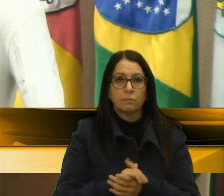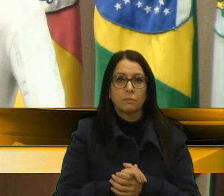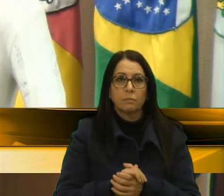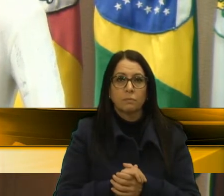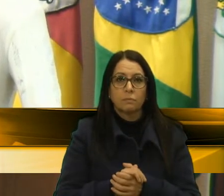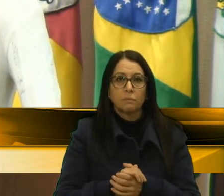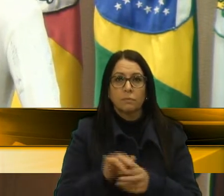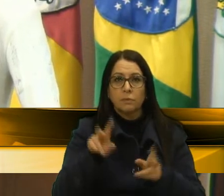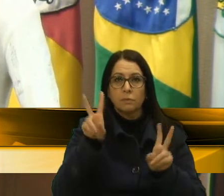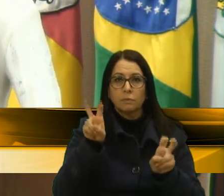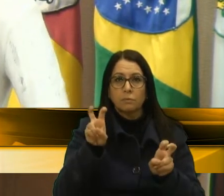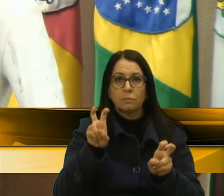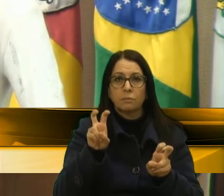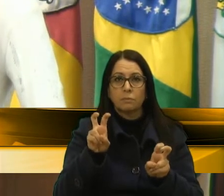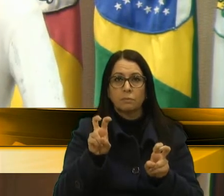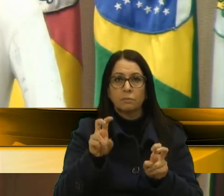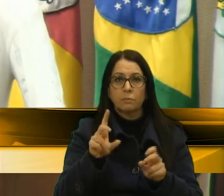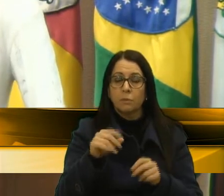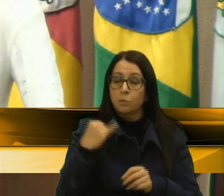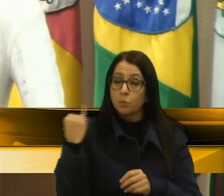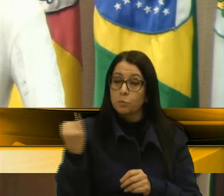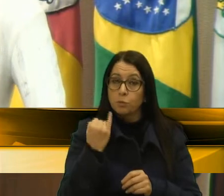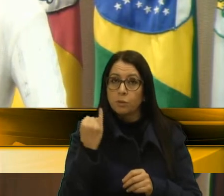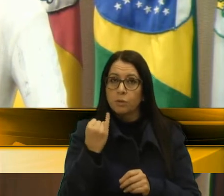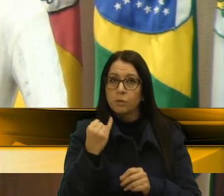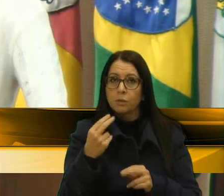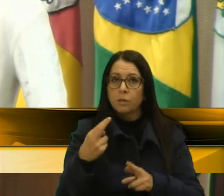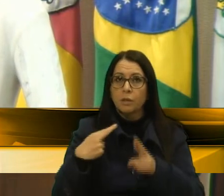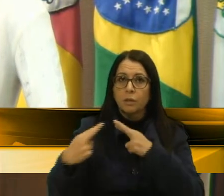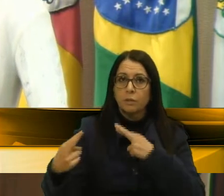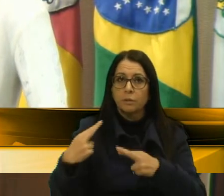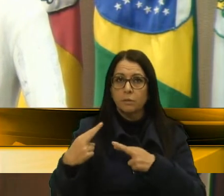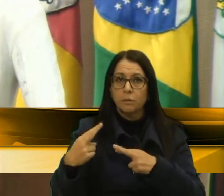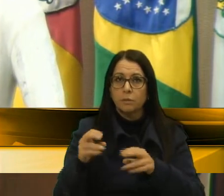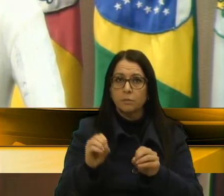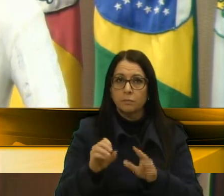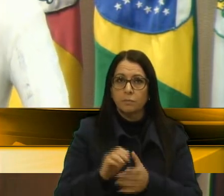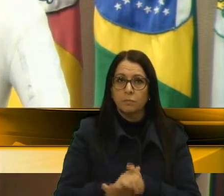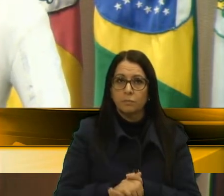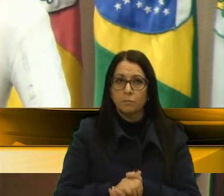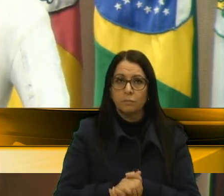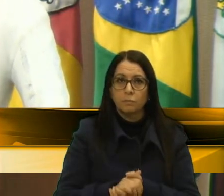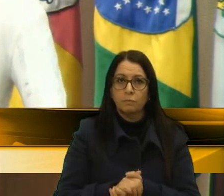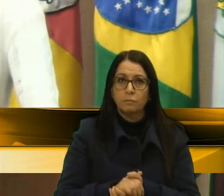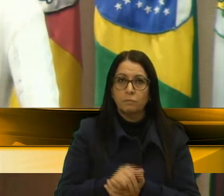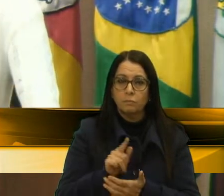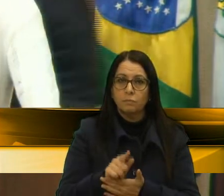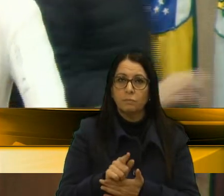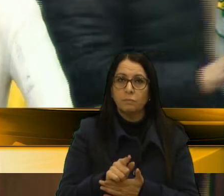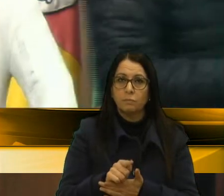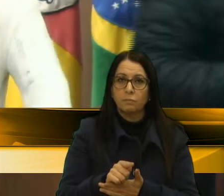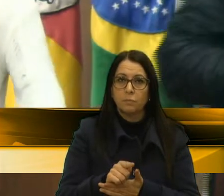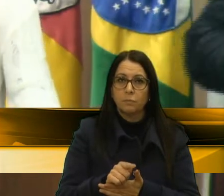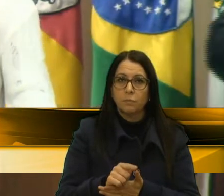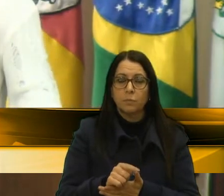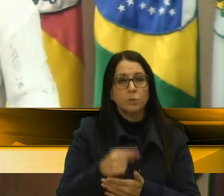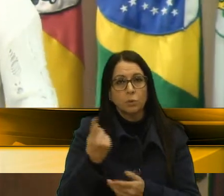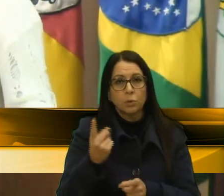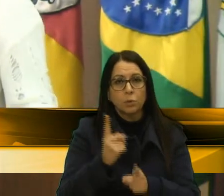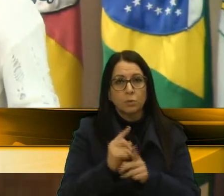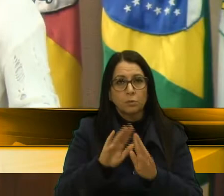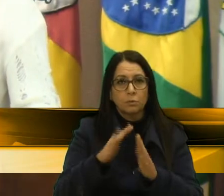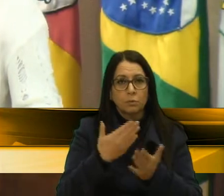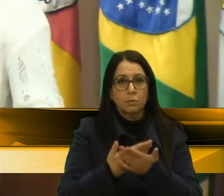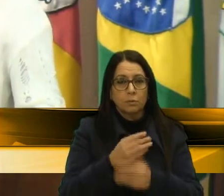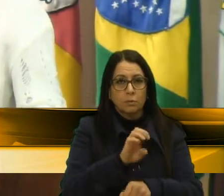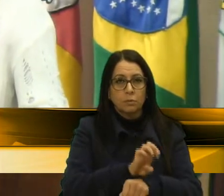é um tema que tem um grande impacto e está relacionado à educação, e é a situação em que se encontra a Escola